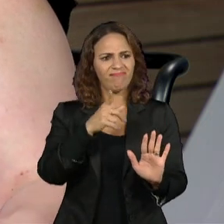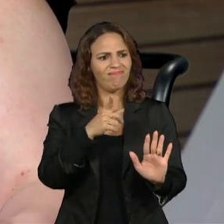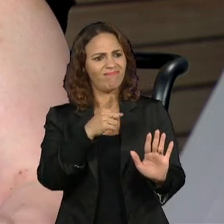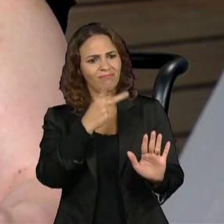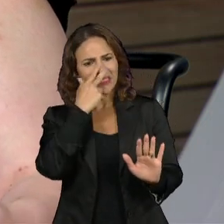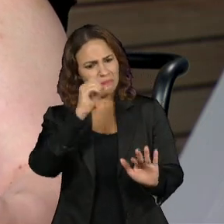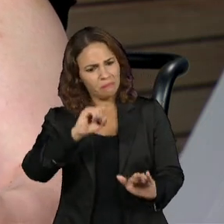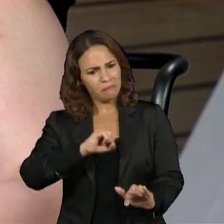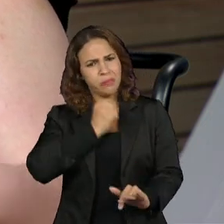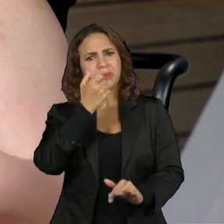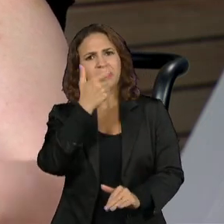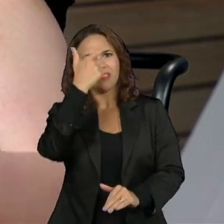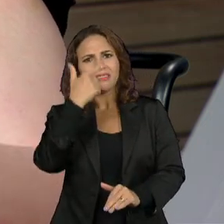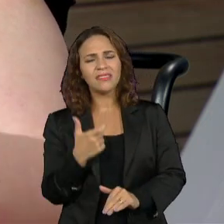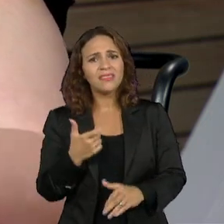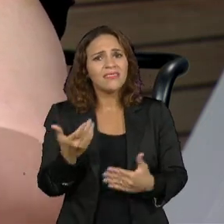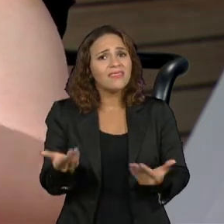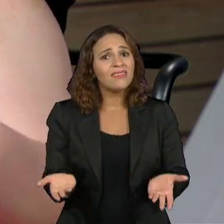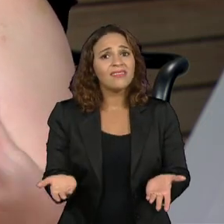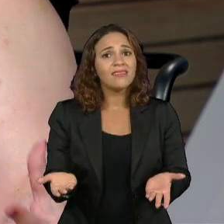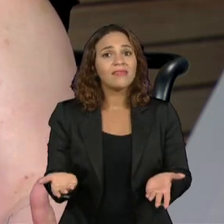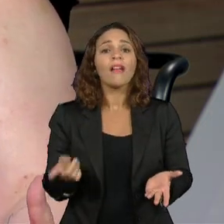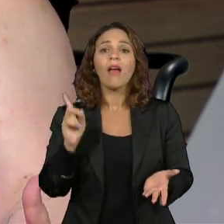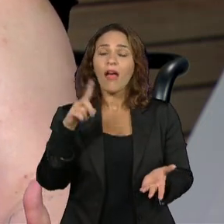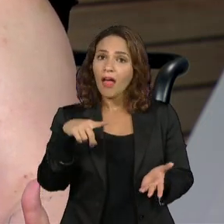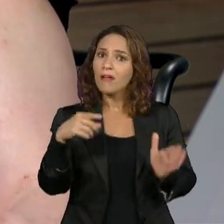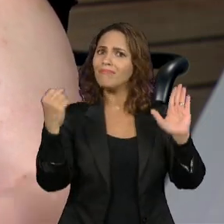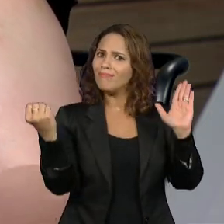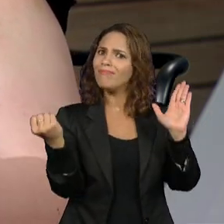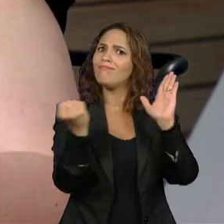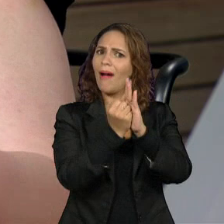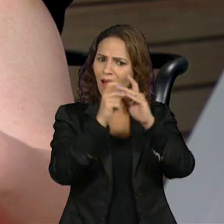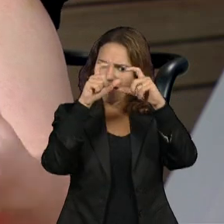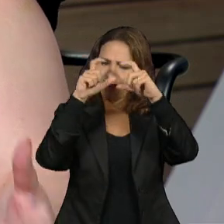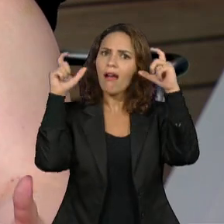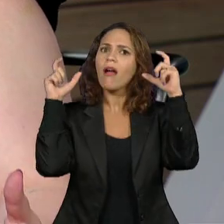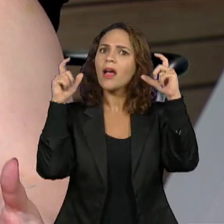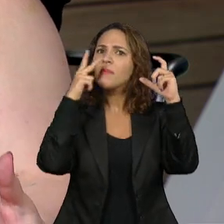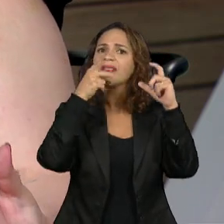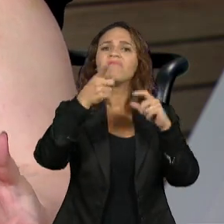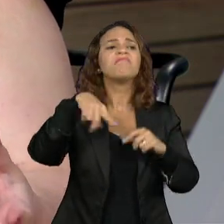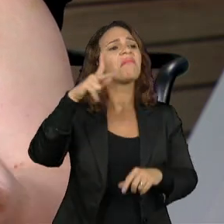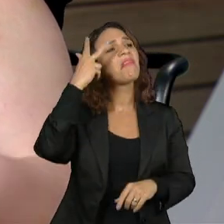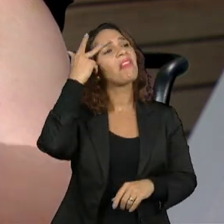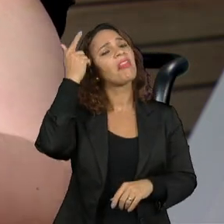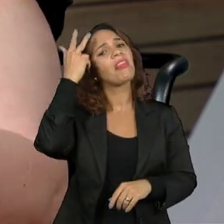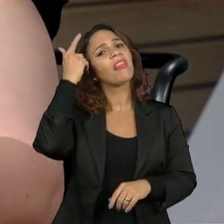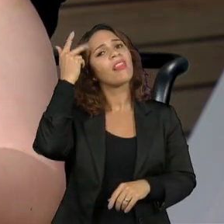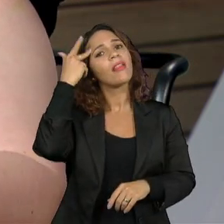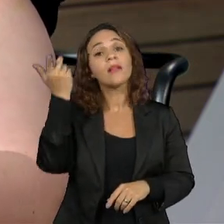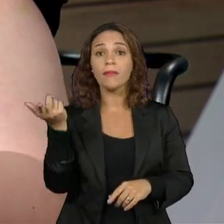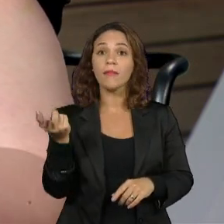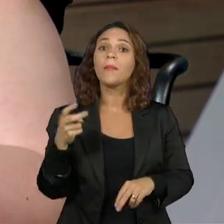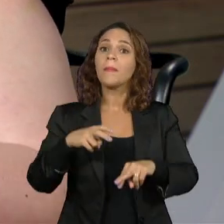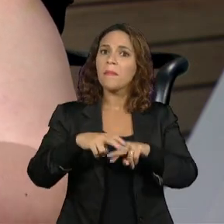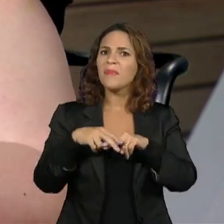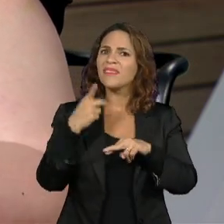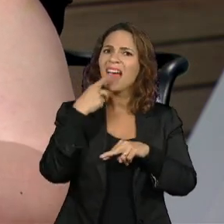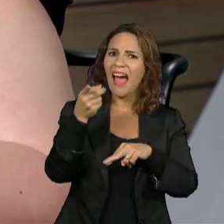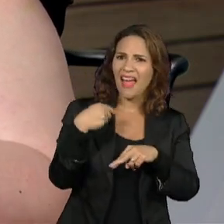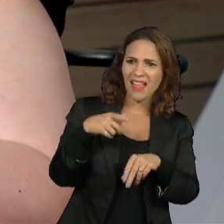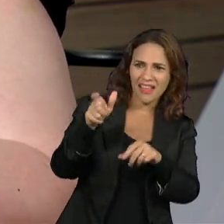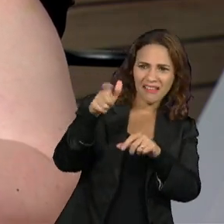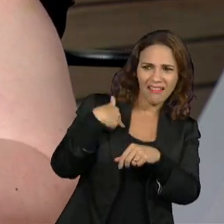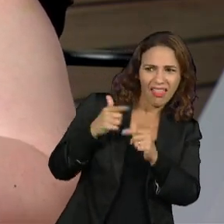como eu sou. Então, é um estigma tão grande e é tão normalizado. Então, falar do corpo do